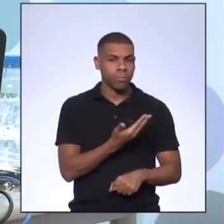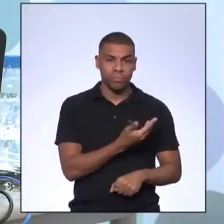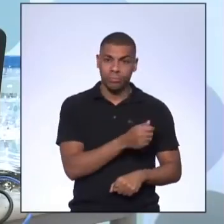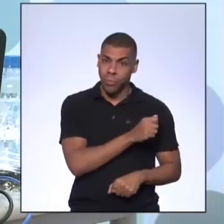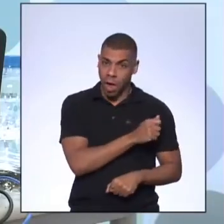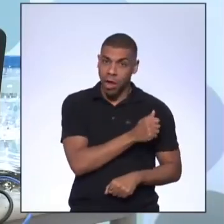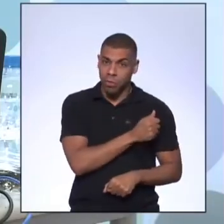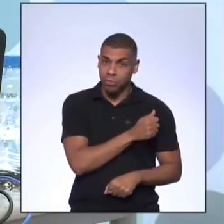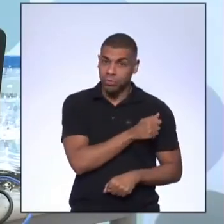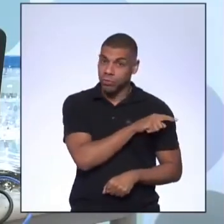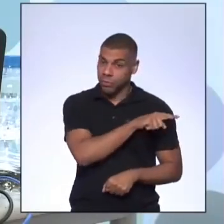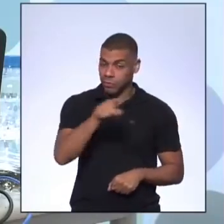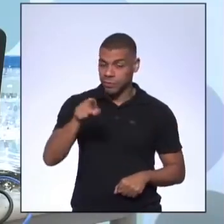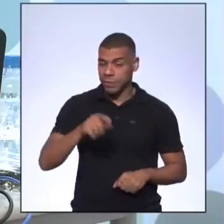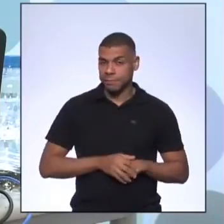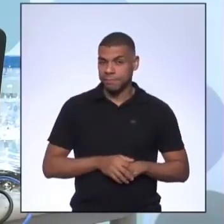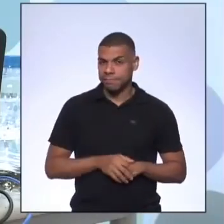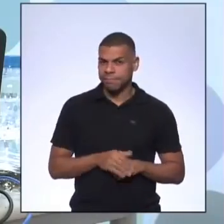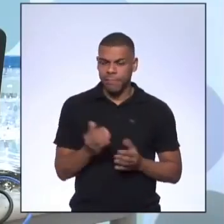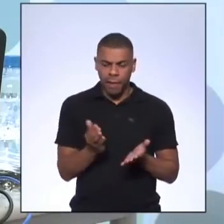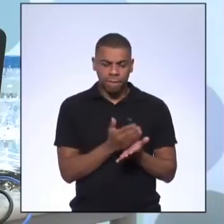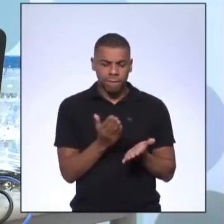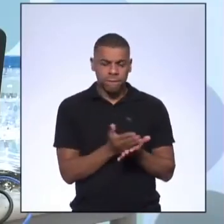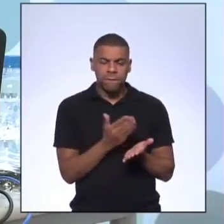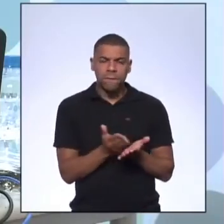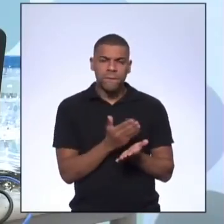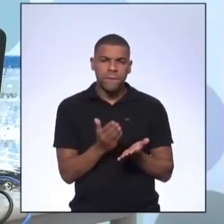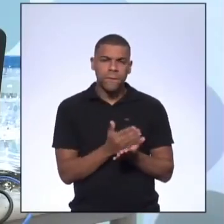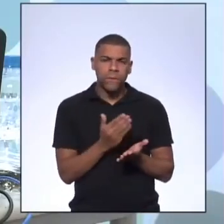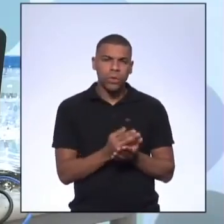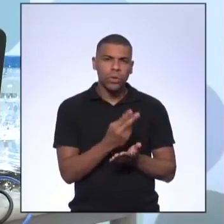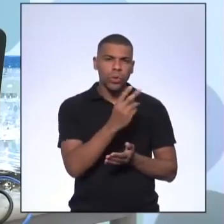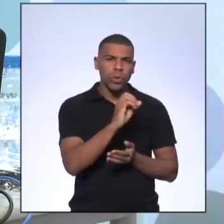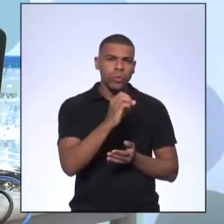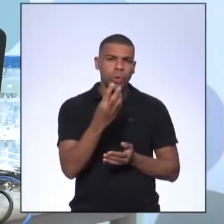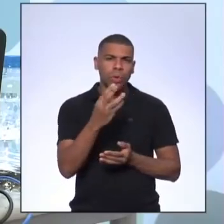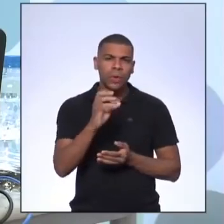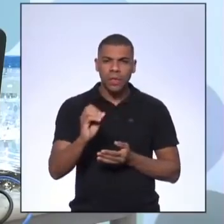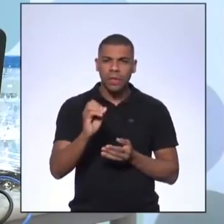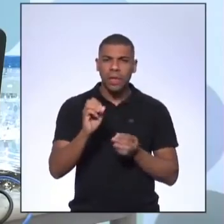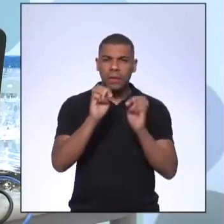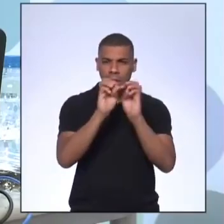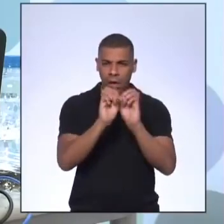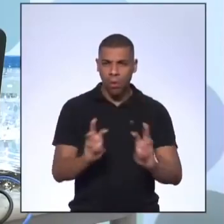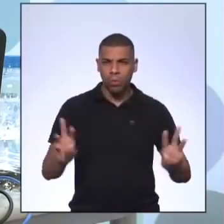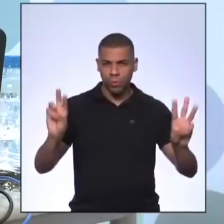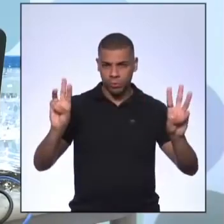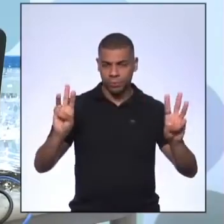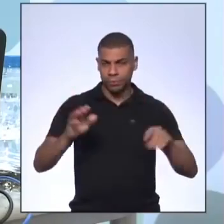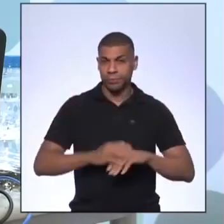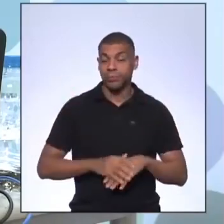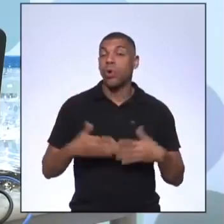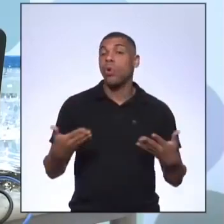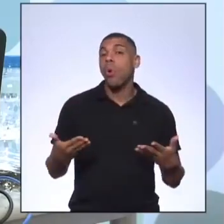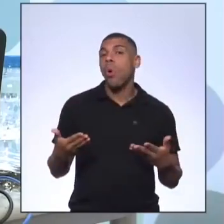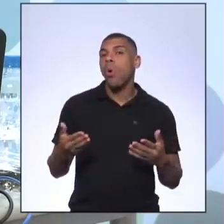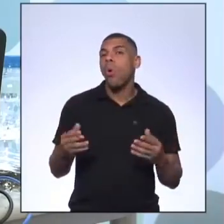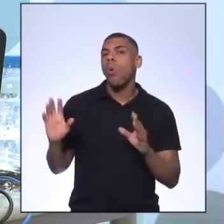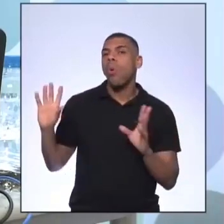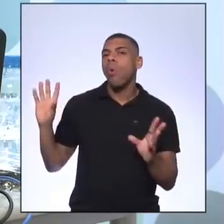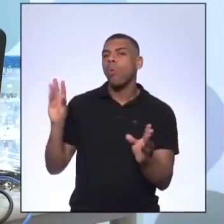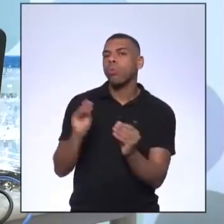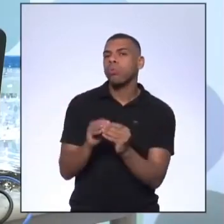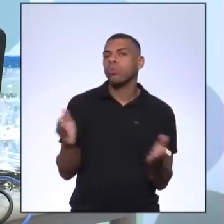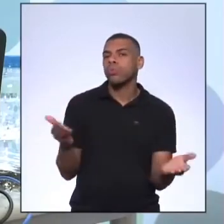para todos vocês aí. Procurem a Agenda 2030 da ONU. Bem interessante saber os temas que estão lá. Quais foram os conteúdos